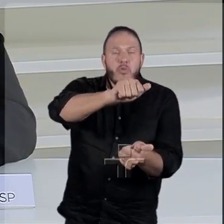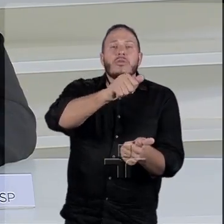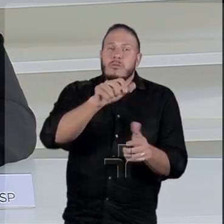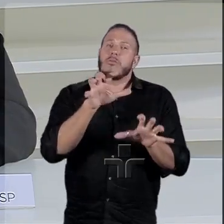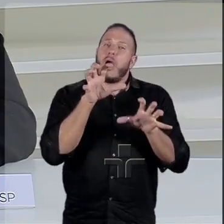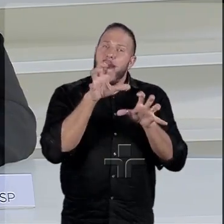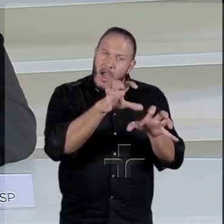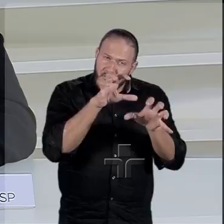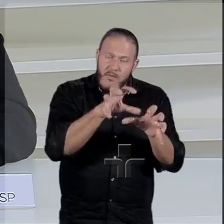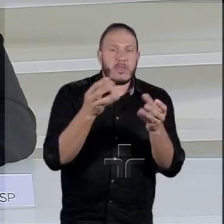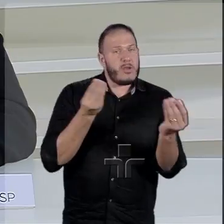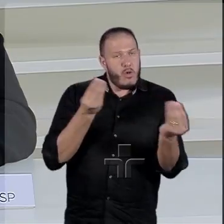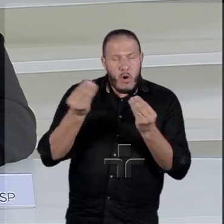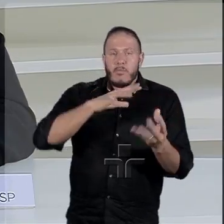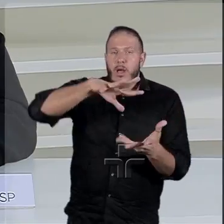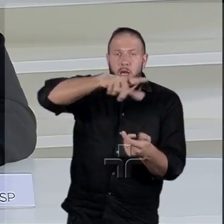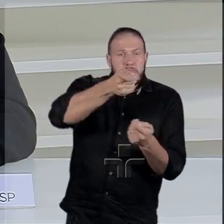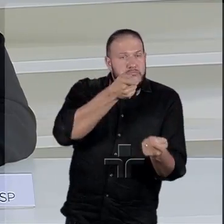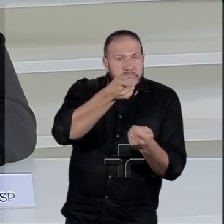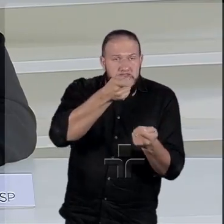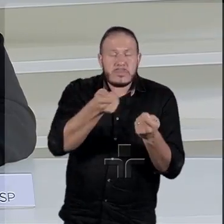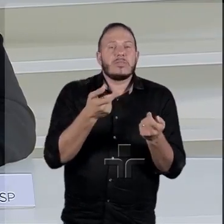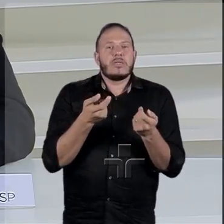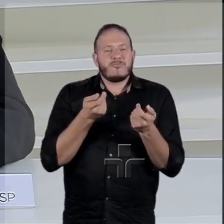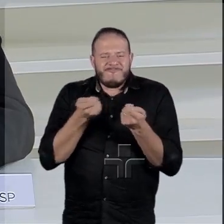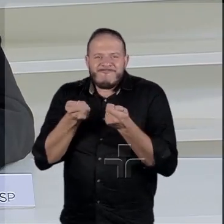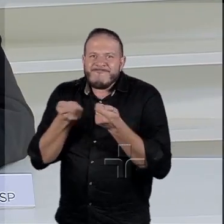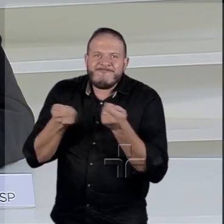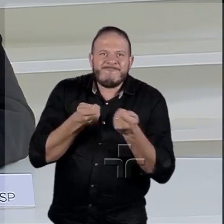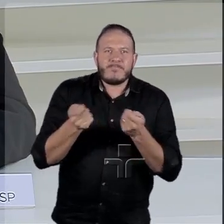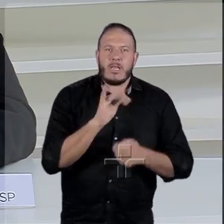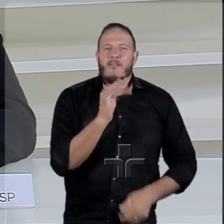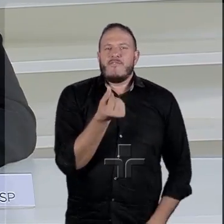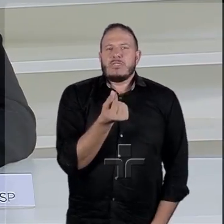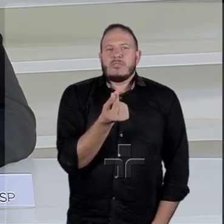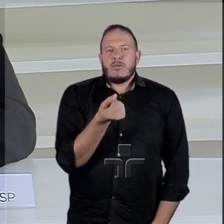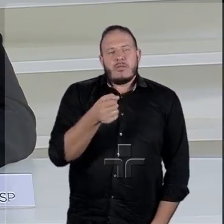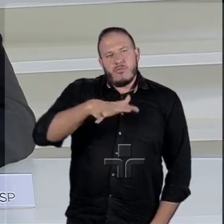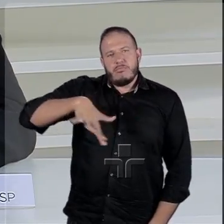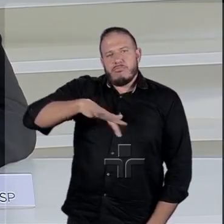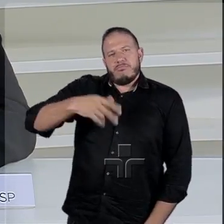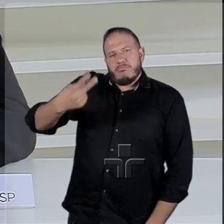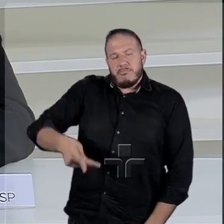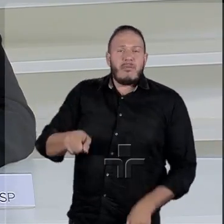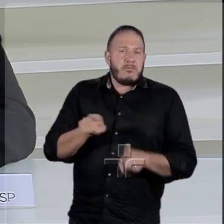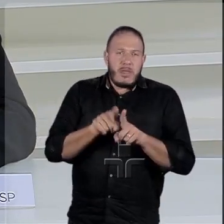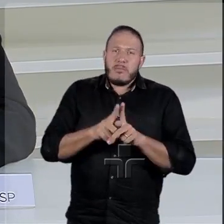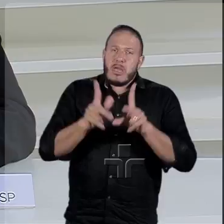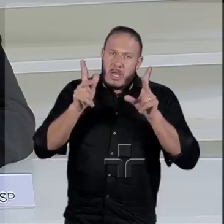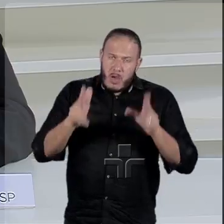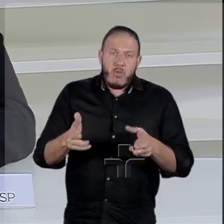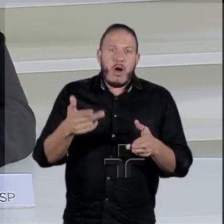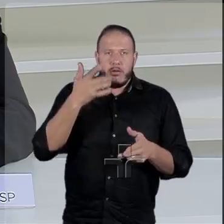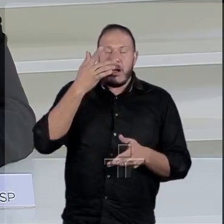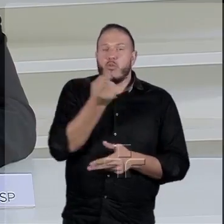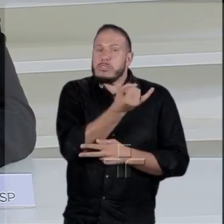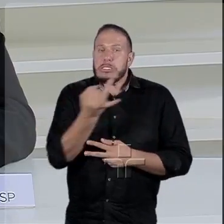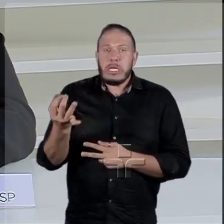fortemente a sustentabilidade de um sistema previdenciário, sustentabilidade financeira do sistema, assim como a demografia também